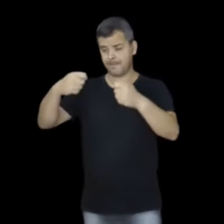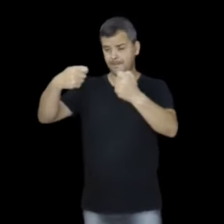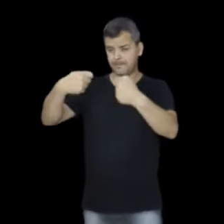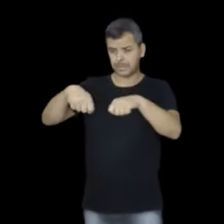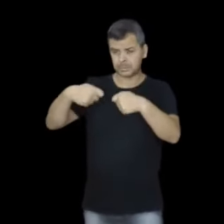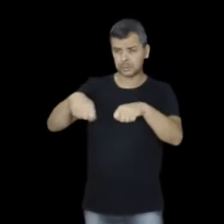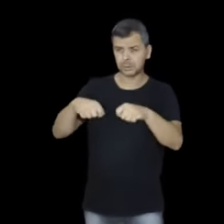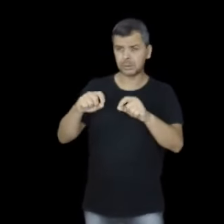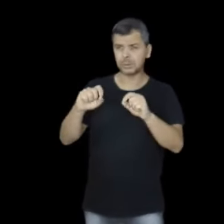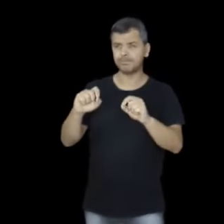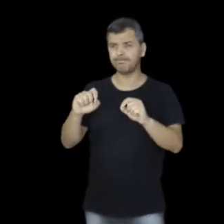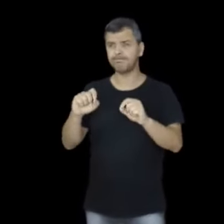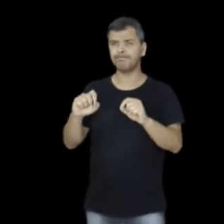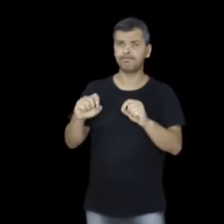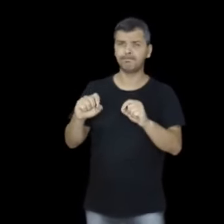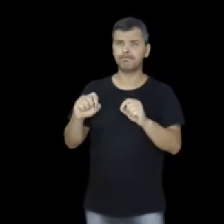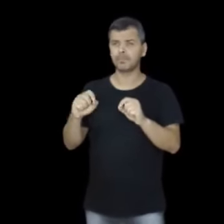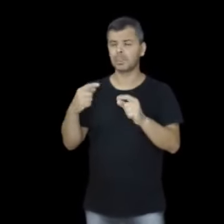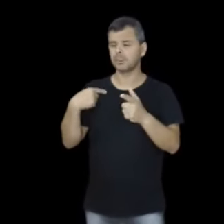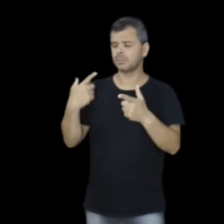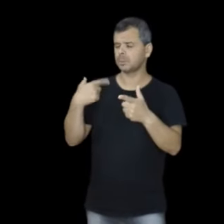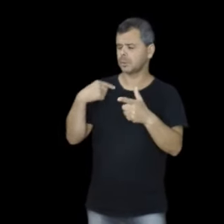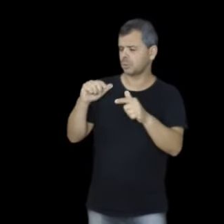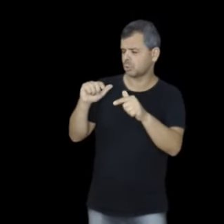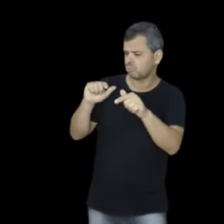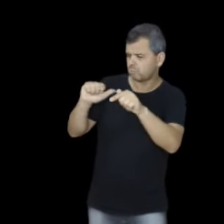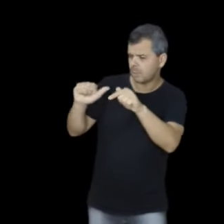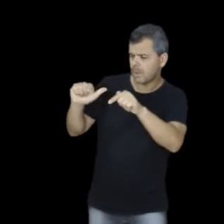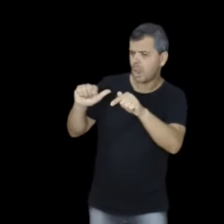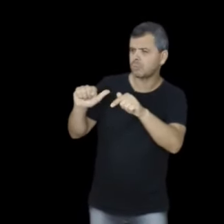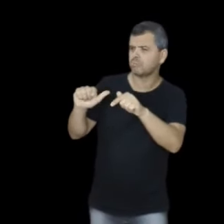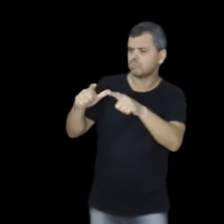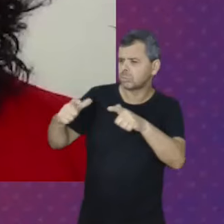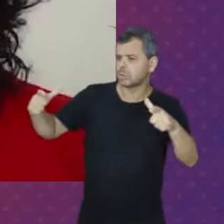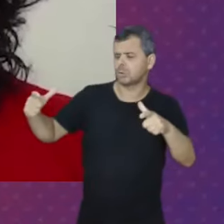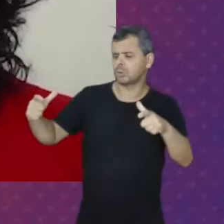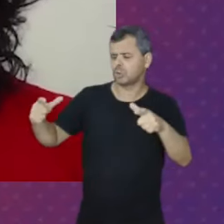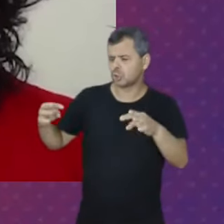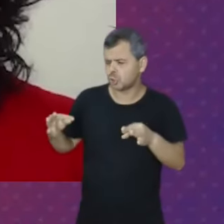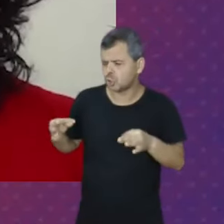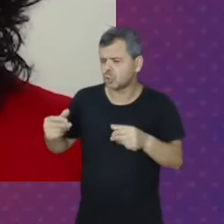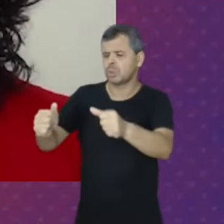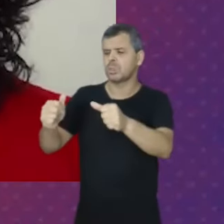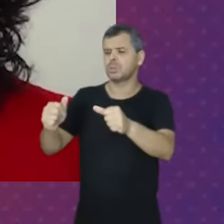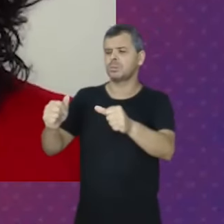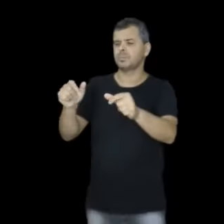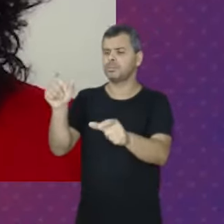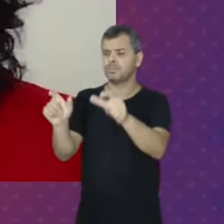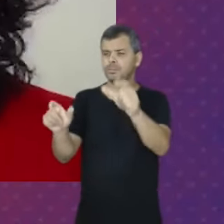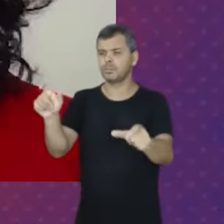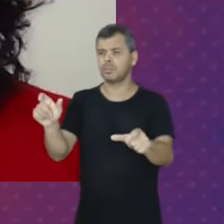precisa de uma grande articulação de todas as pessoas envolvidas dentro da